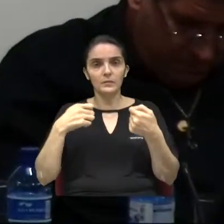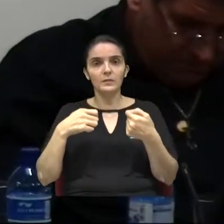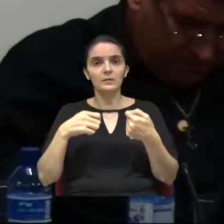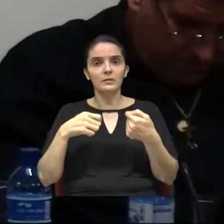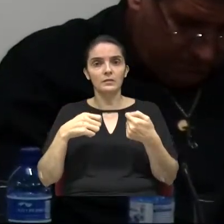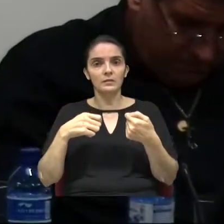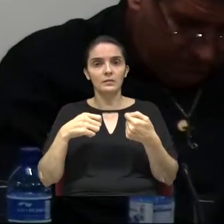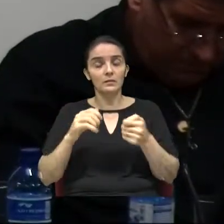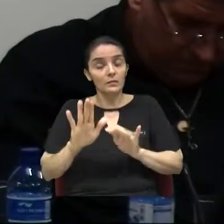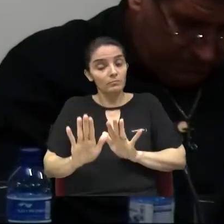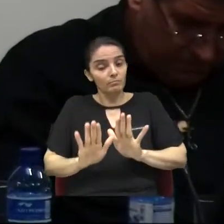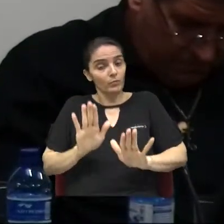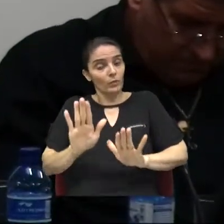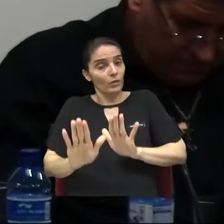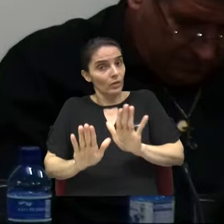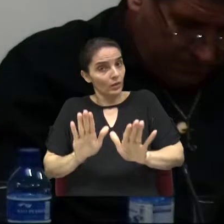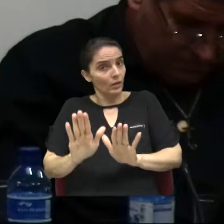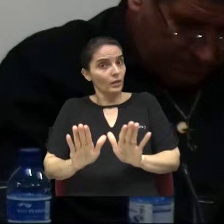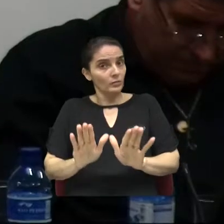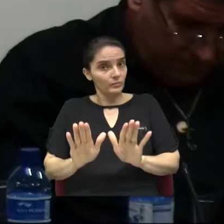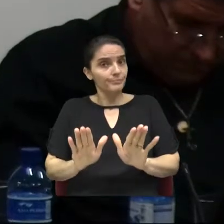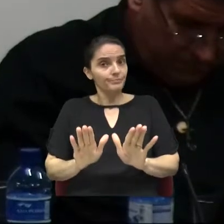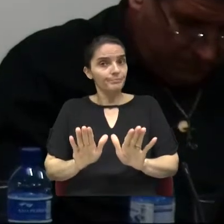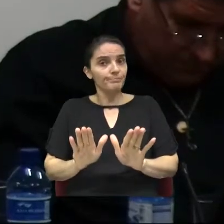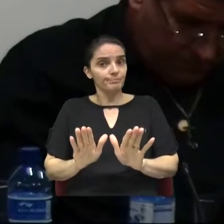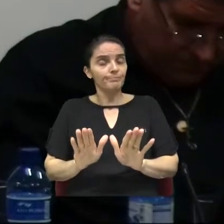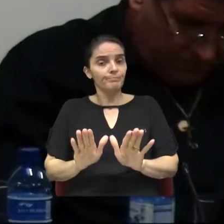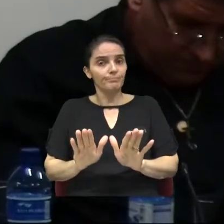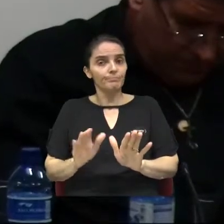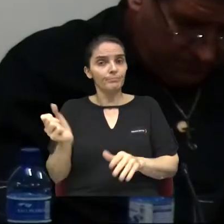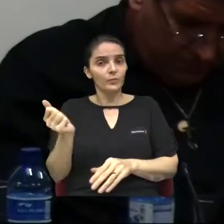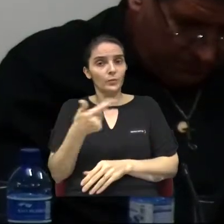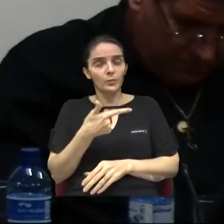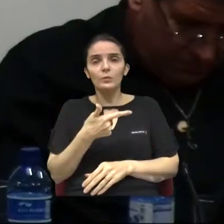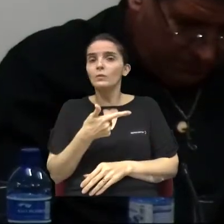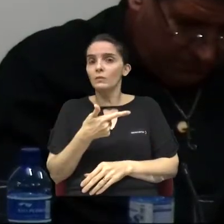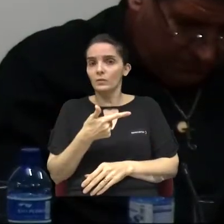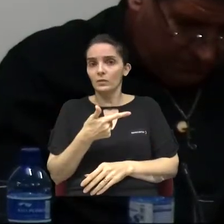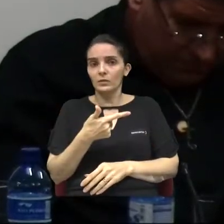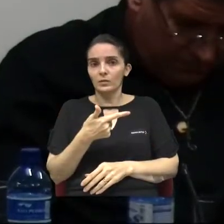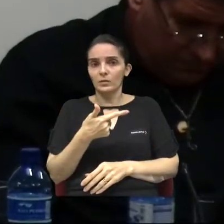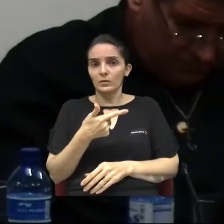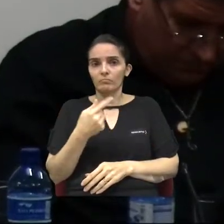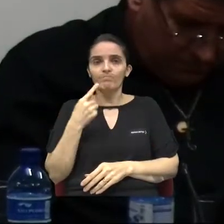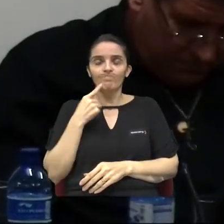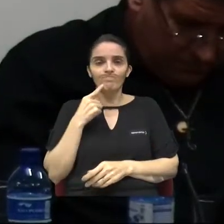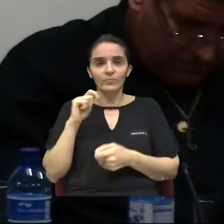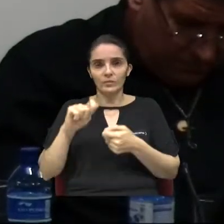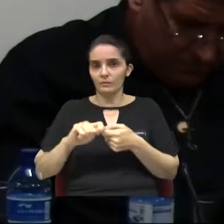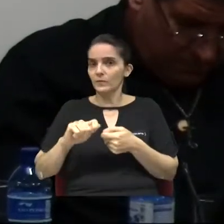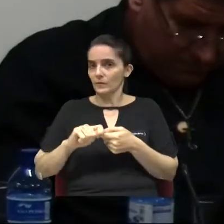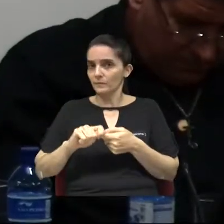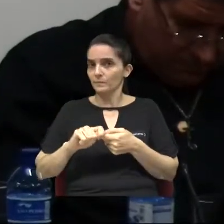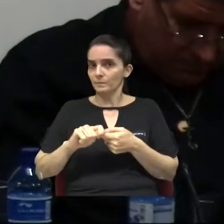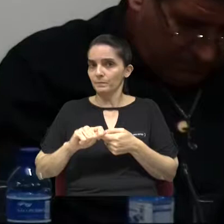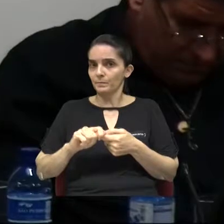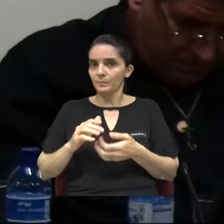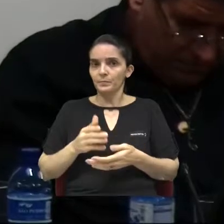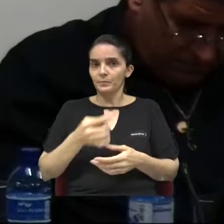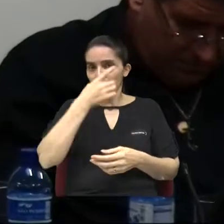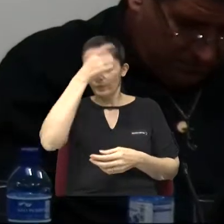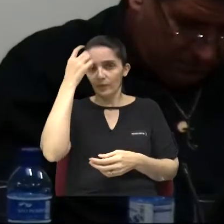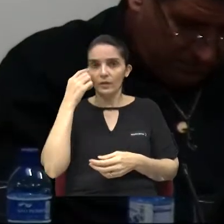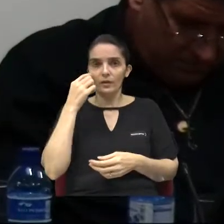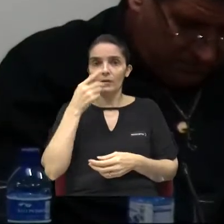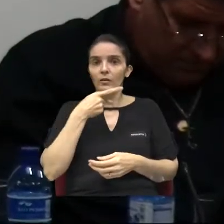mais cautelosos do que Vossa Senhoria fez. Quero aqui